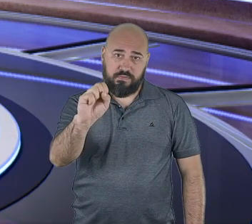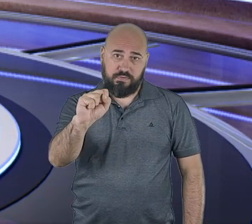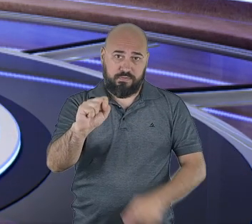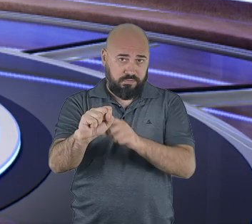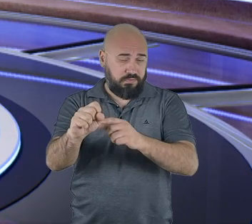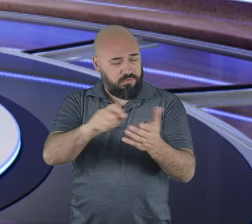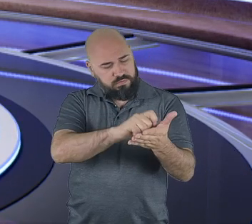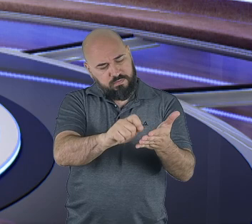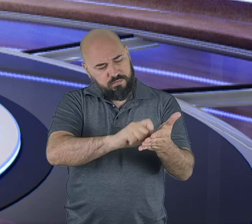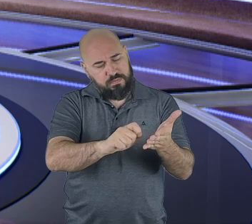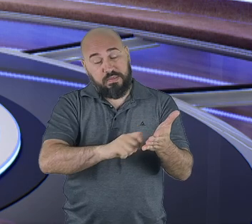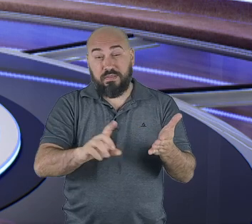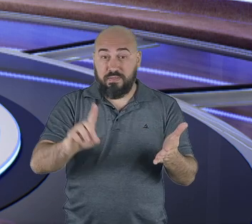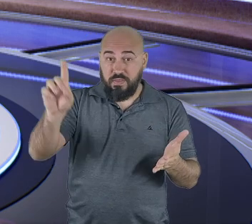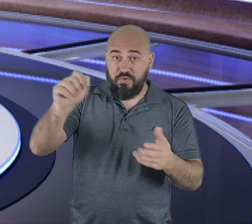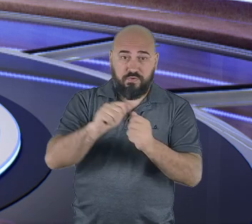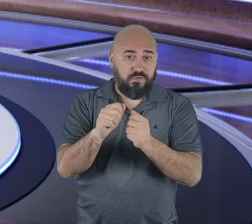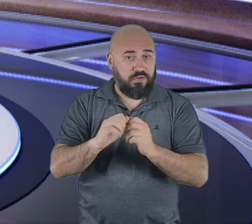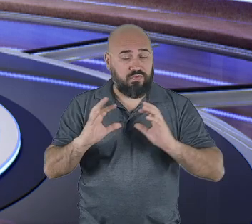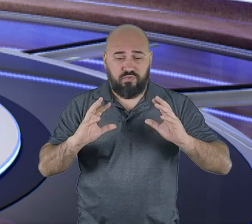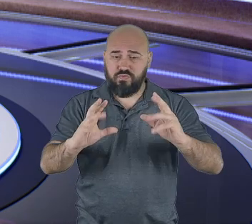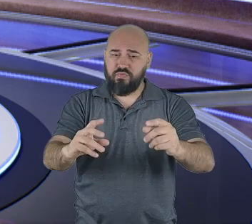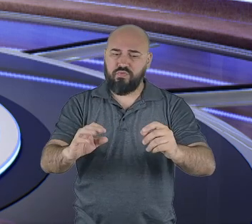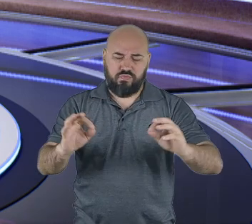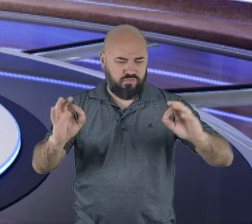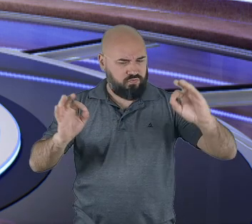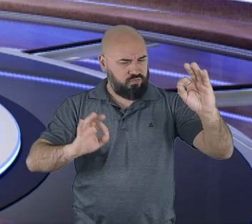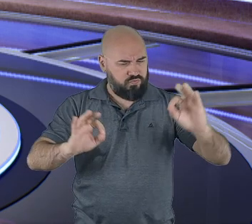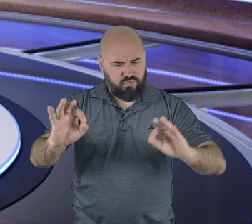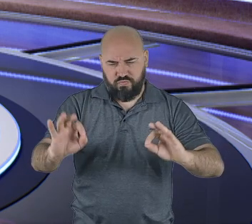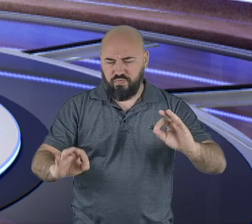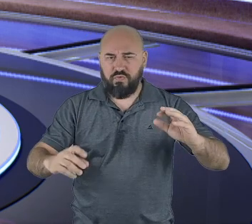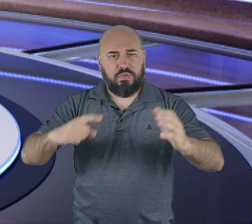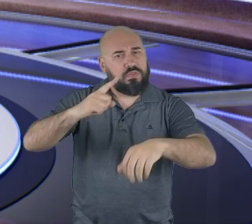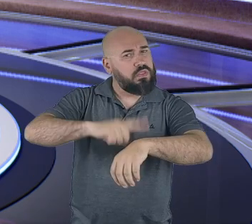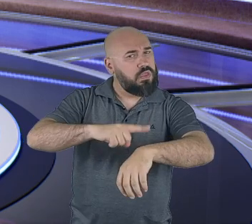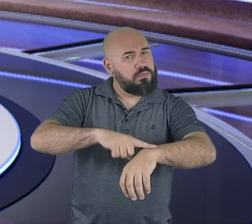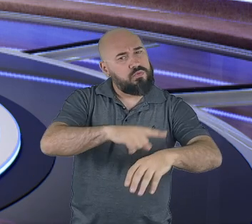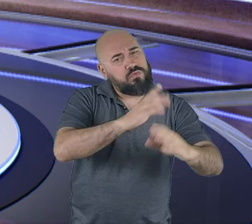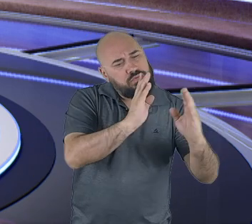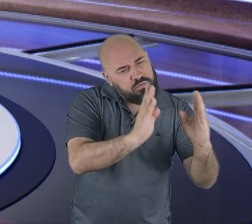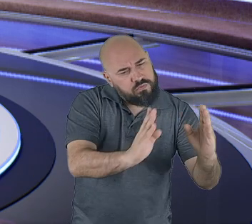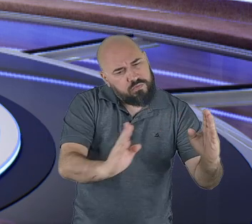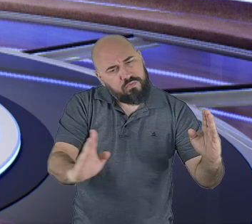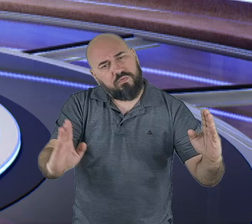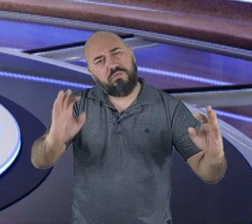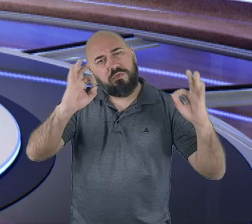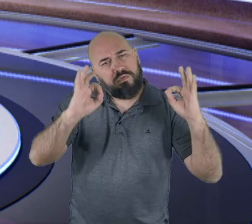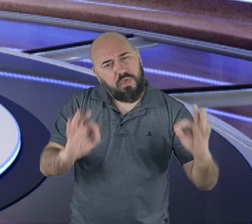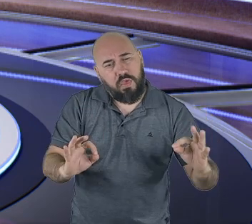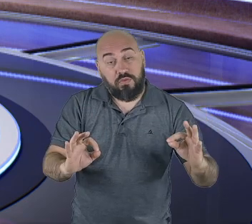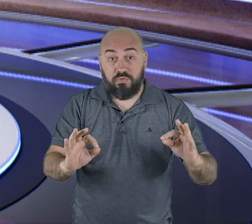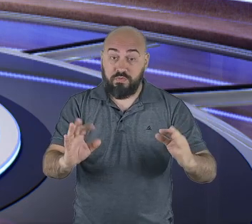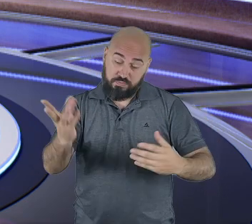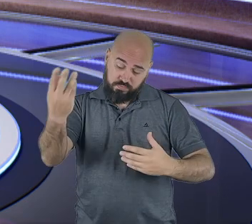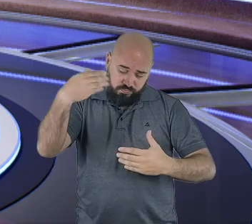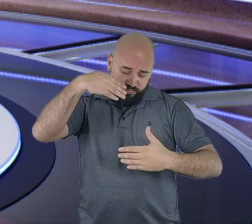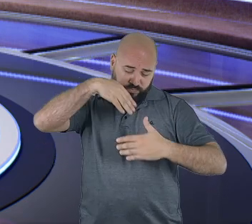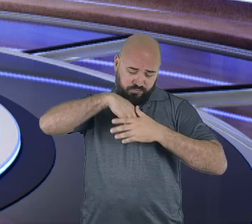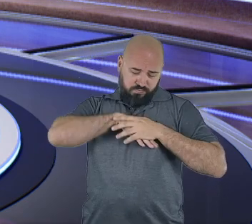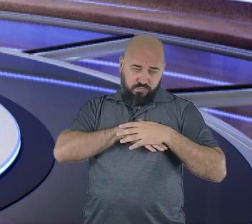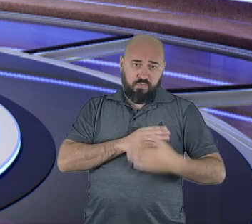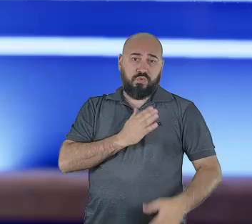no seu devido tempo e pôs no coração do ser humano o desejo da eternidade.